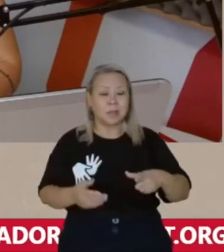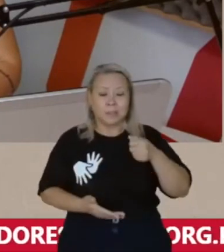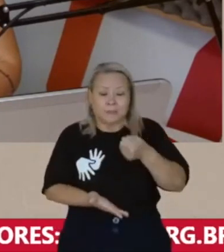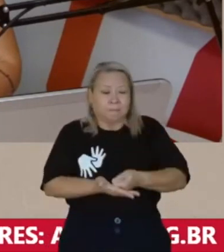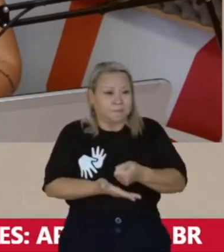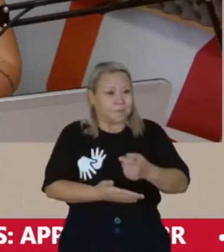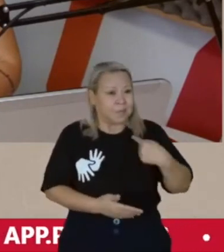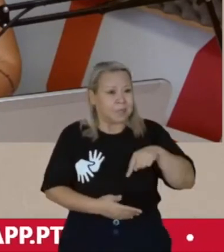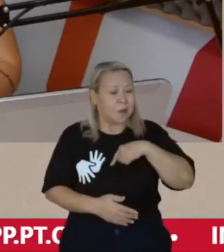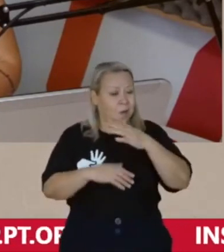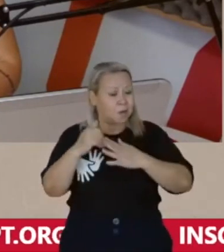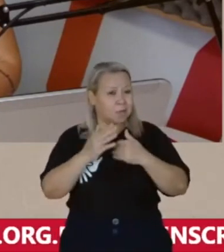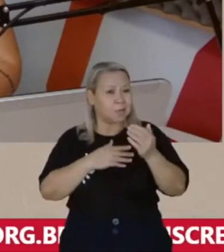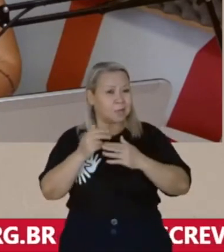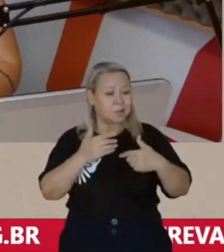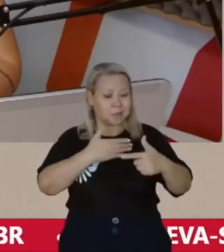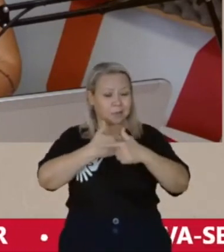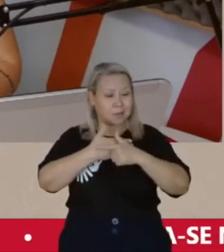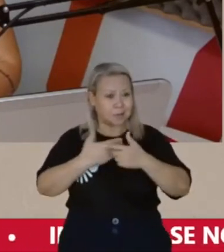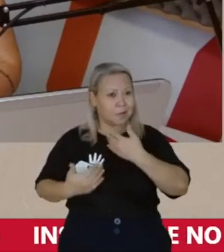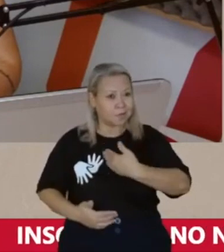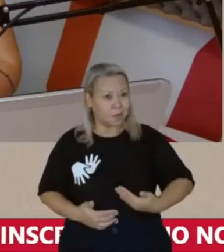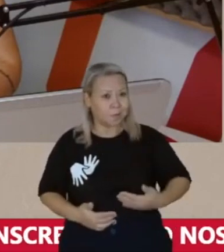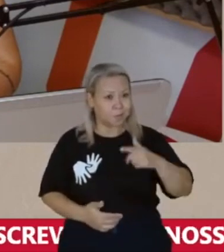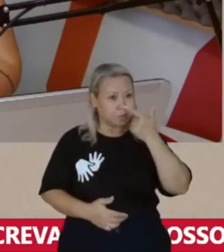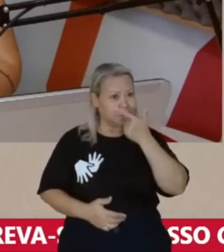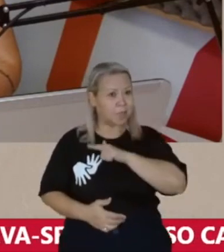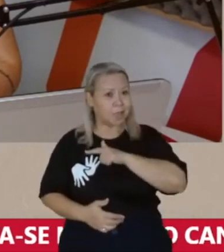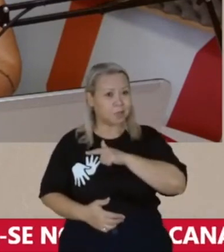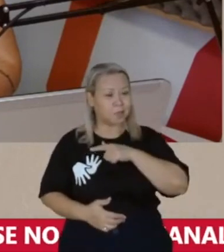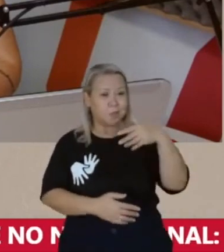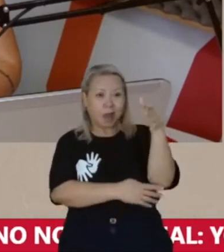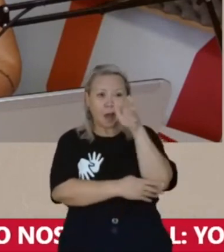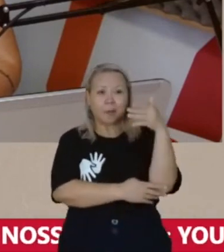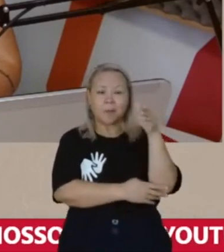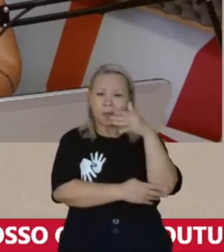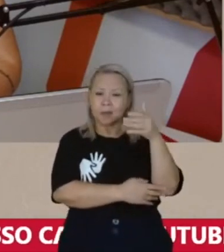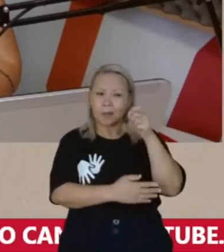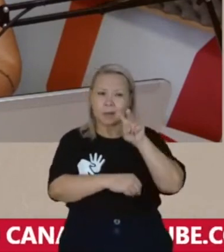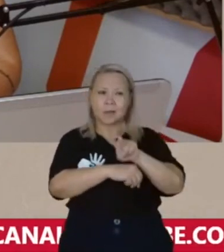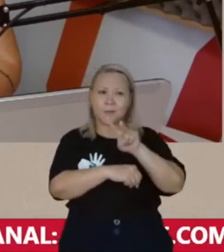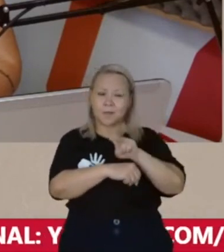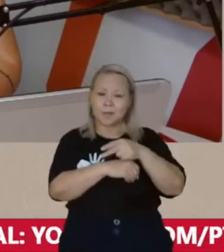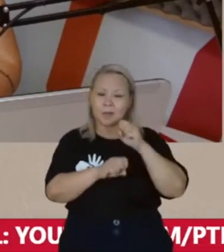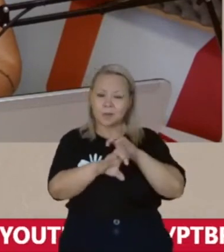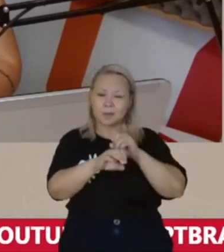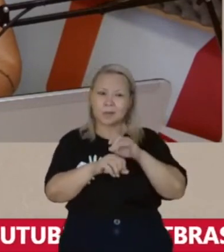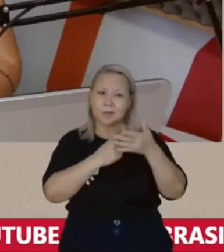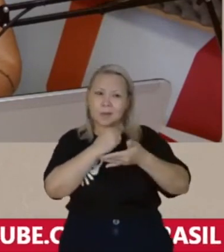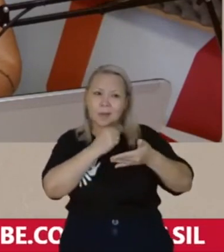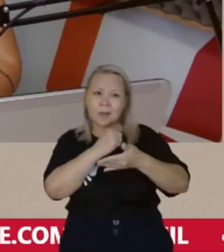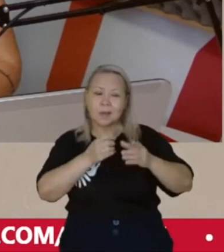gente, no exercício da função pública, de assumir a bandeira da educação como uma bandeira fundamental